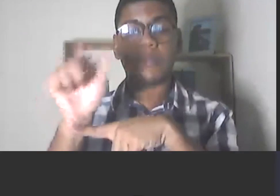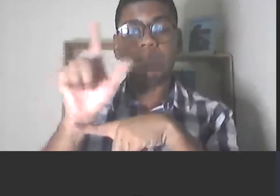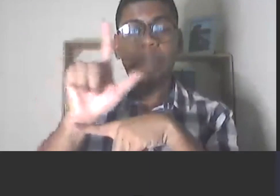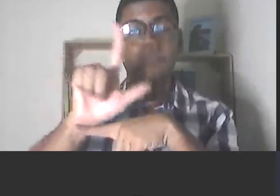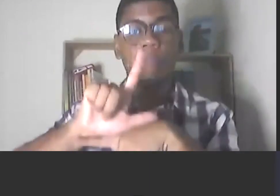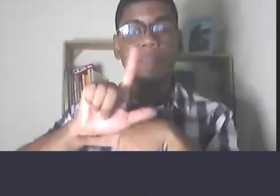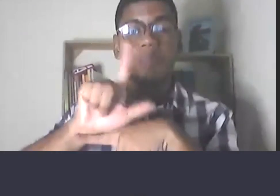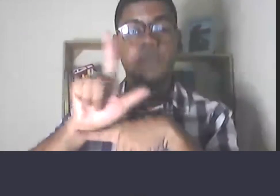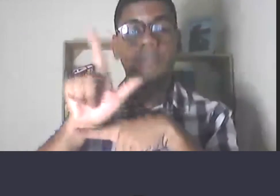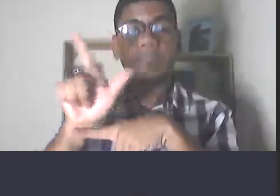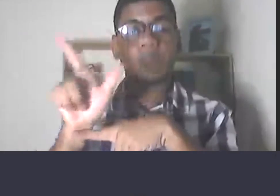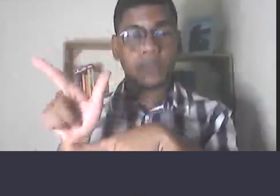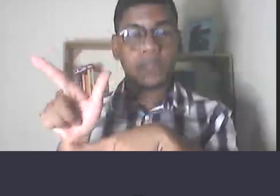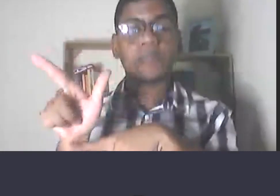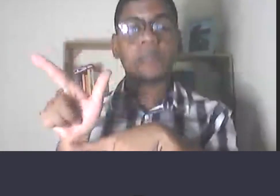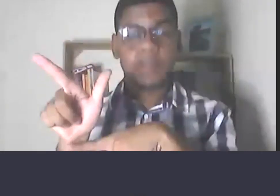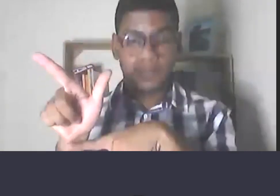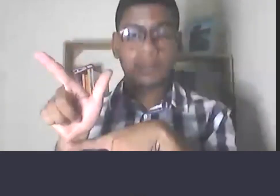Alugar.